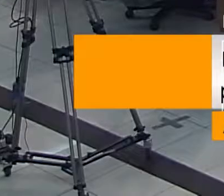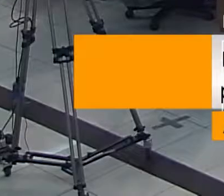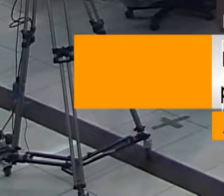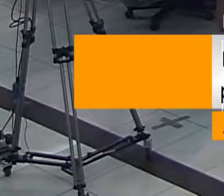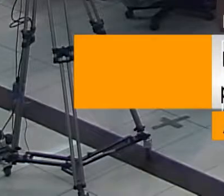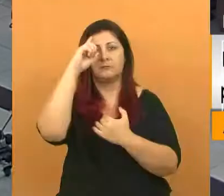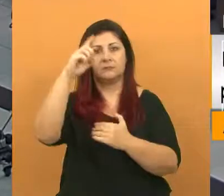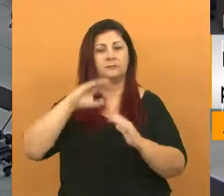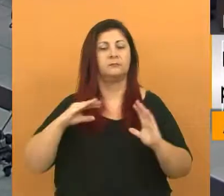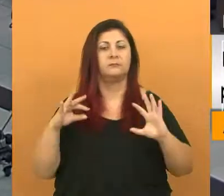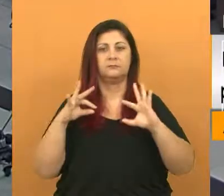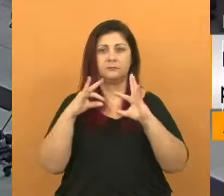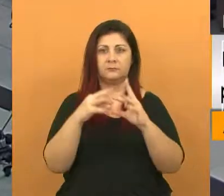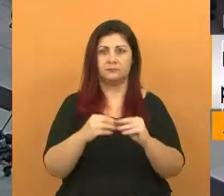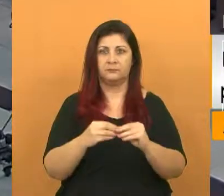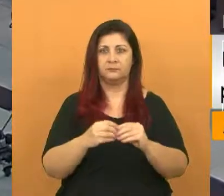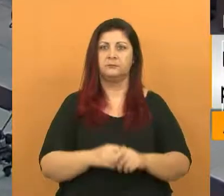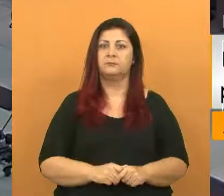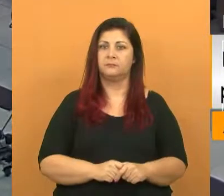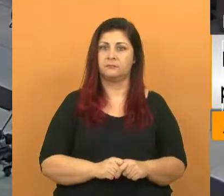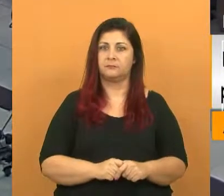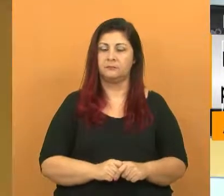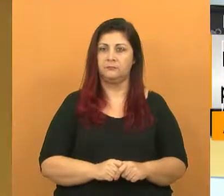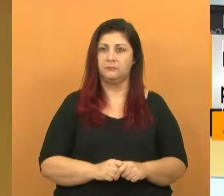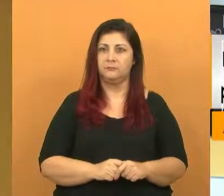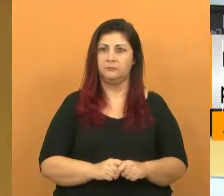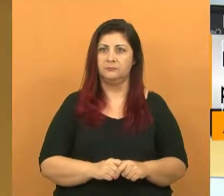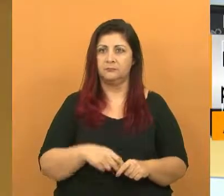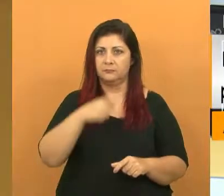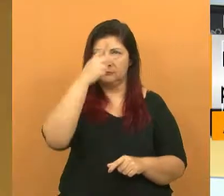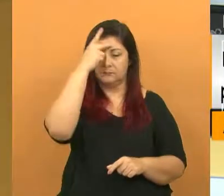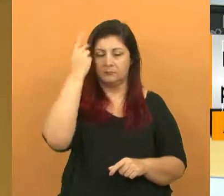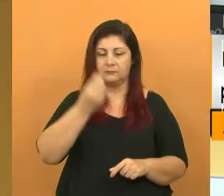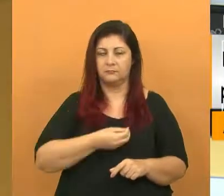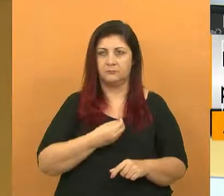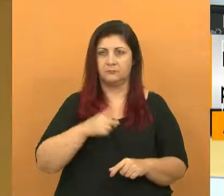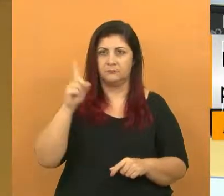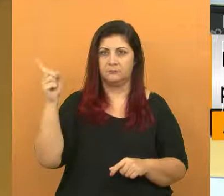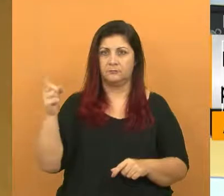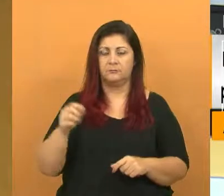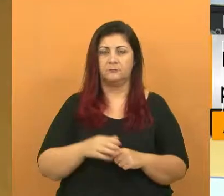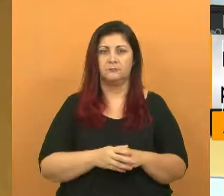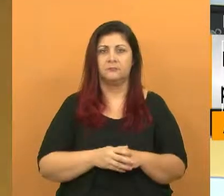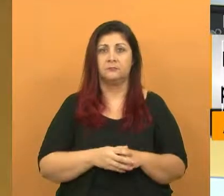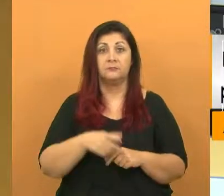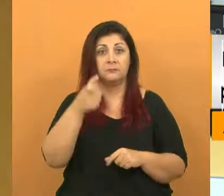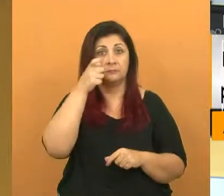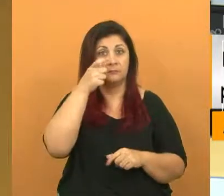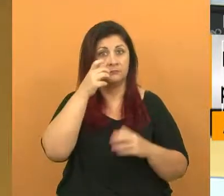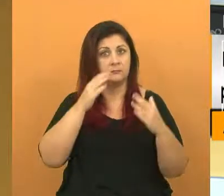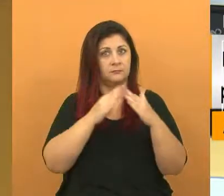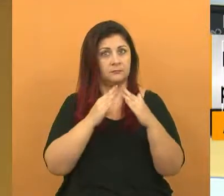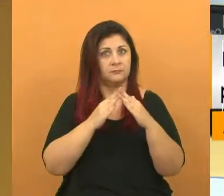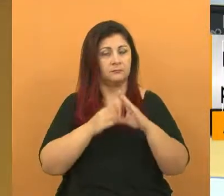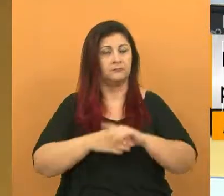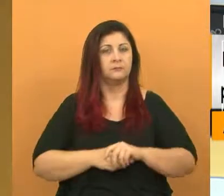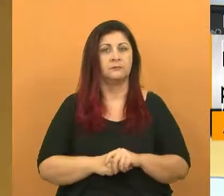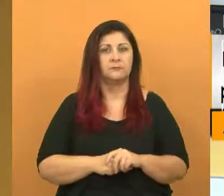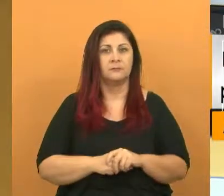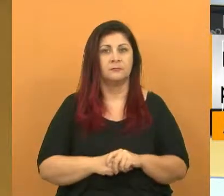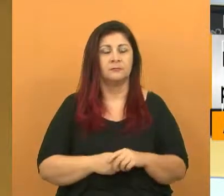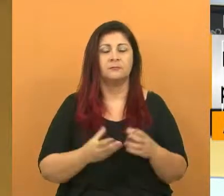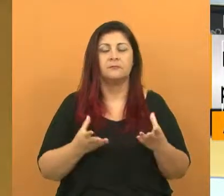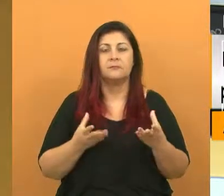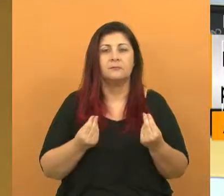Bom dia a todos. Quem está na galeria, está assistindo em casa também nesse momento. É